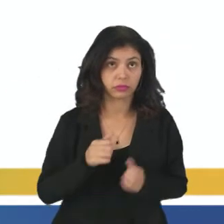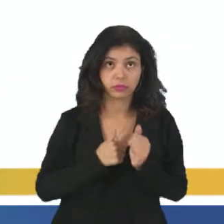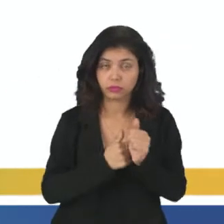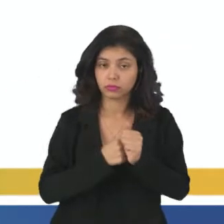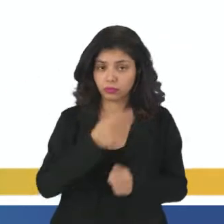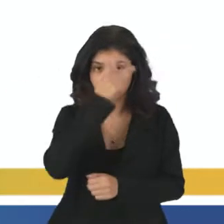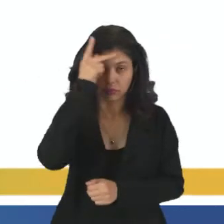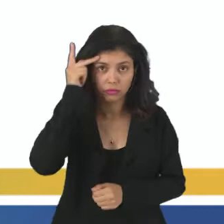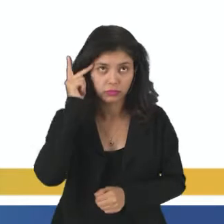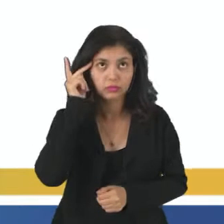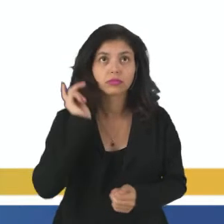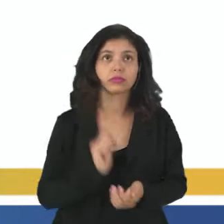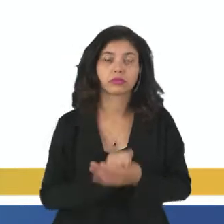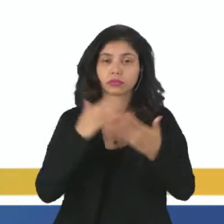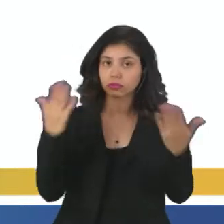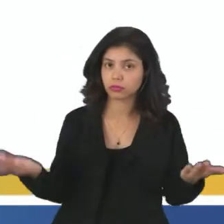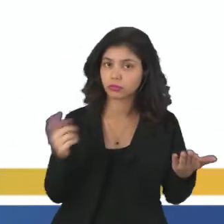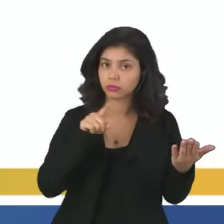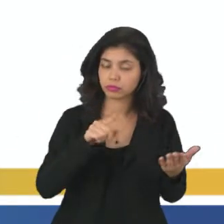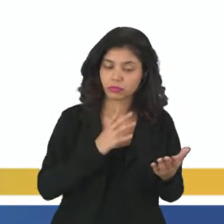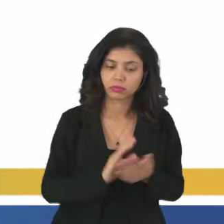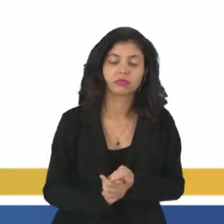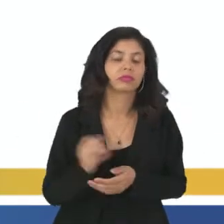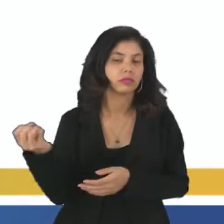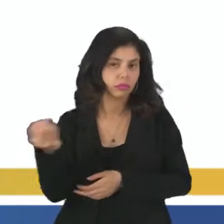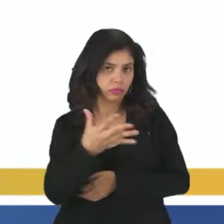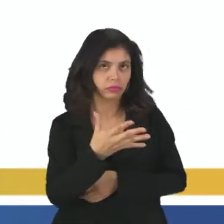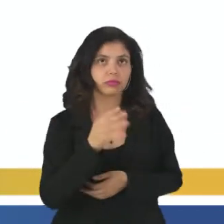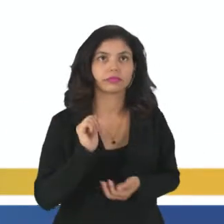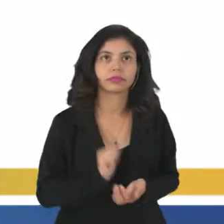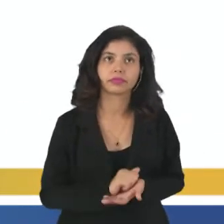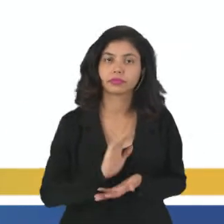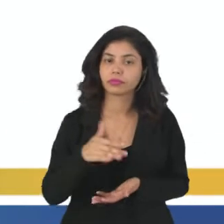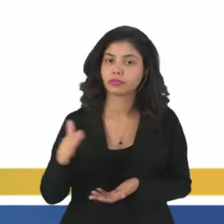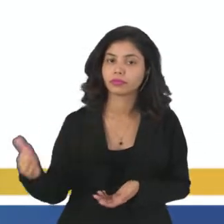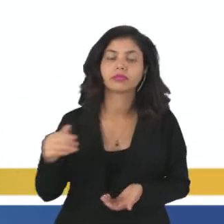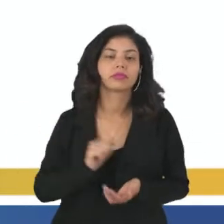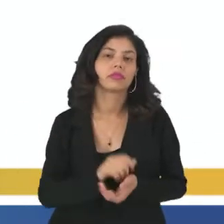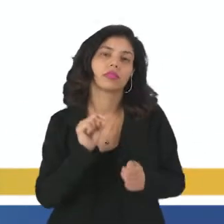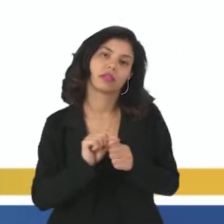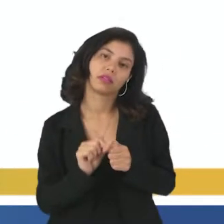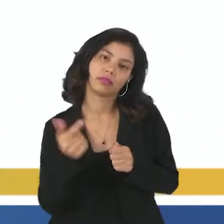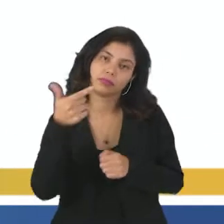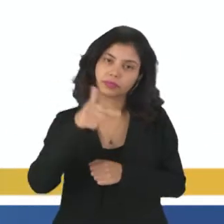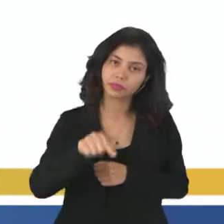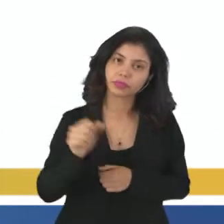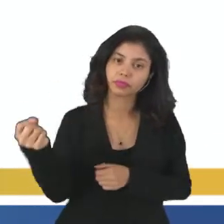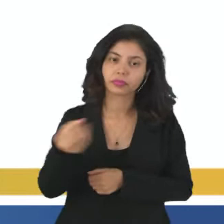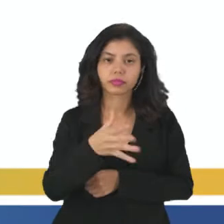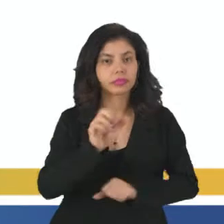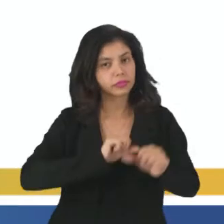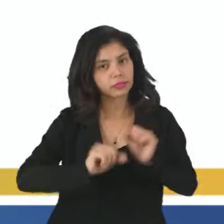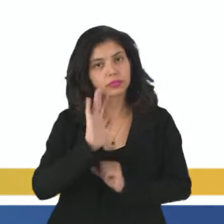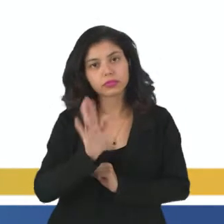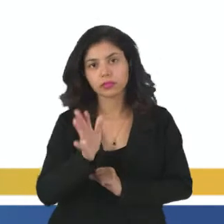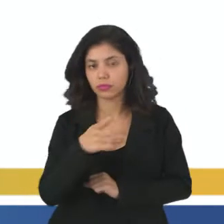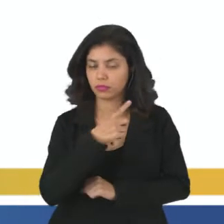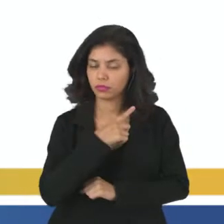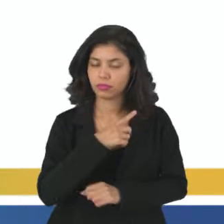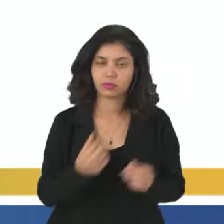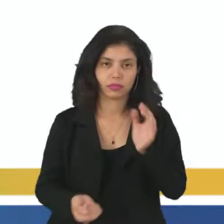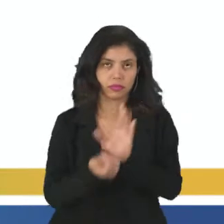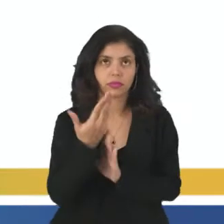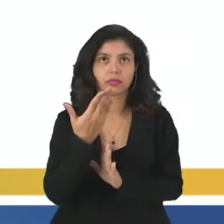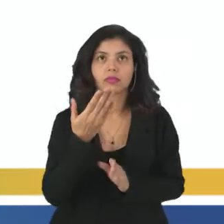conduta de uma pessoa. Então, isso é reformar, certo? Quando a gente refaz, modifica algo que já havia sido